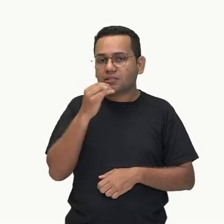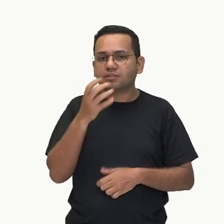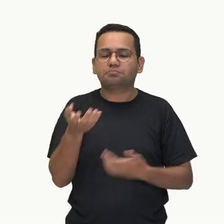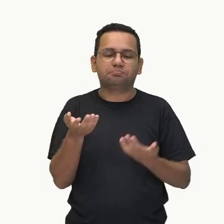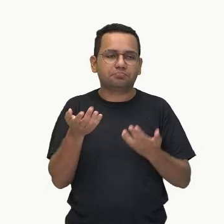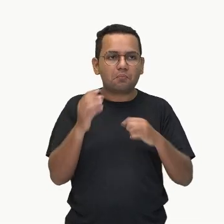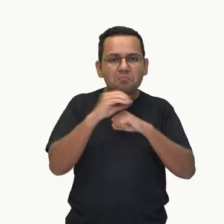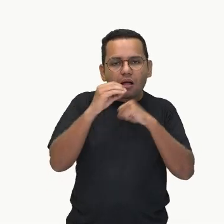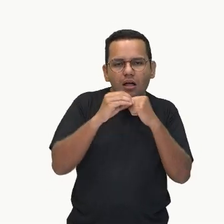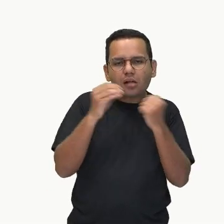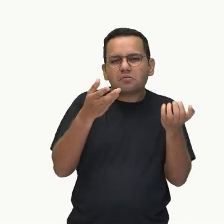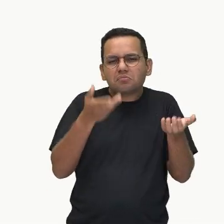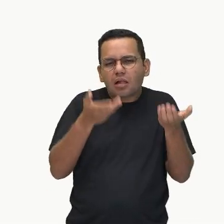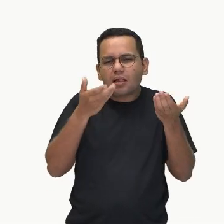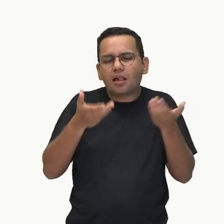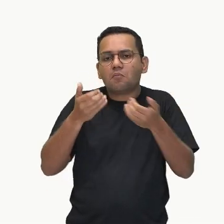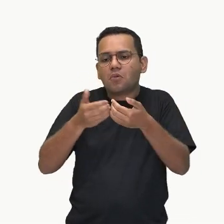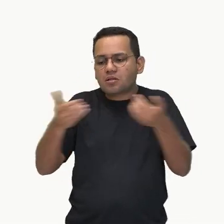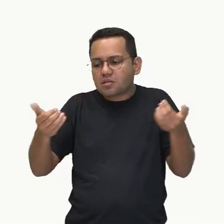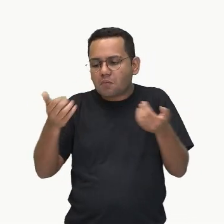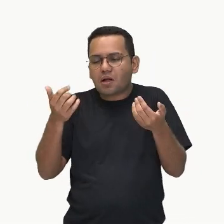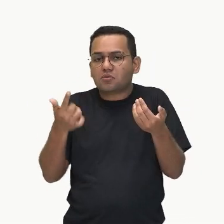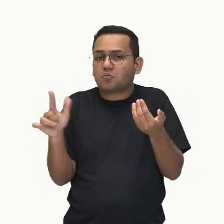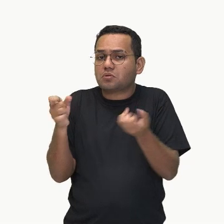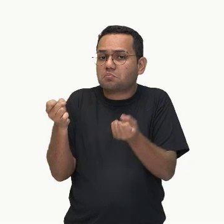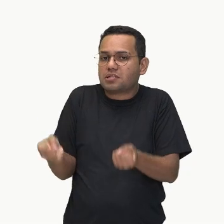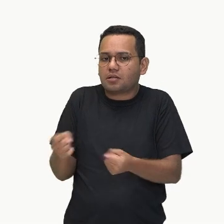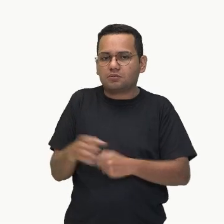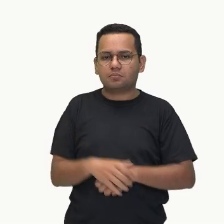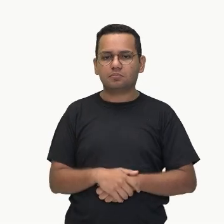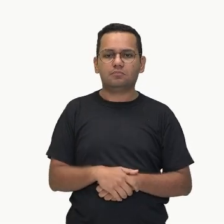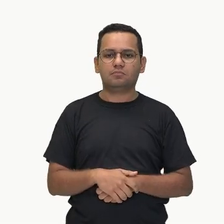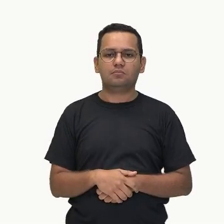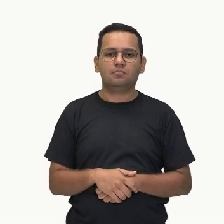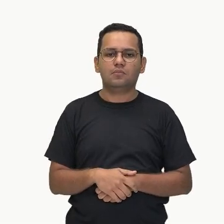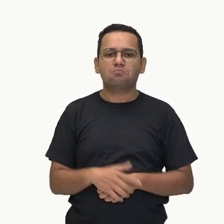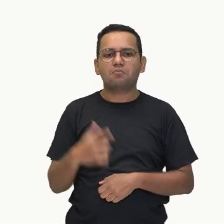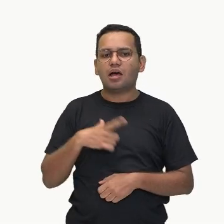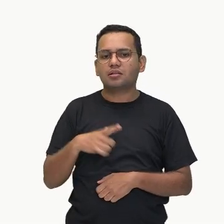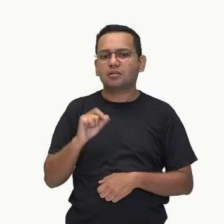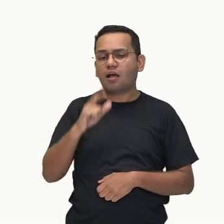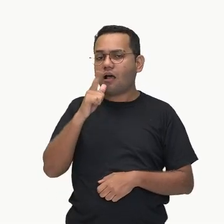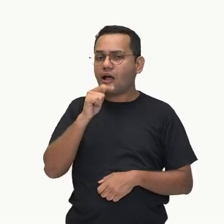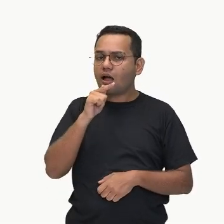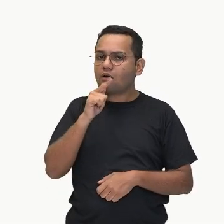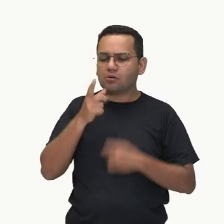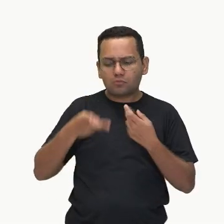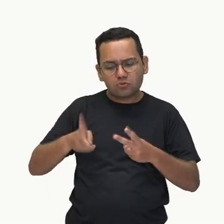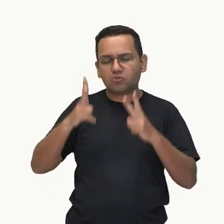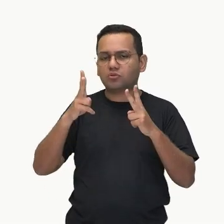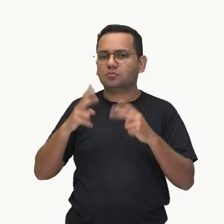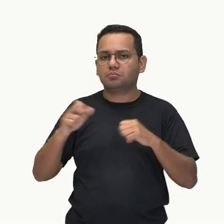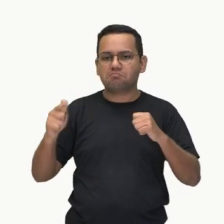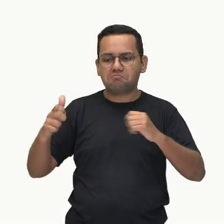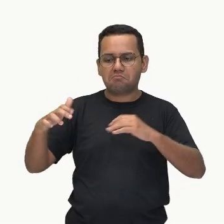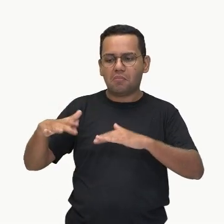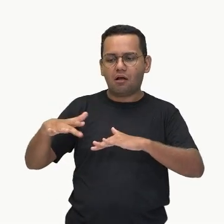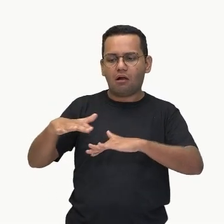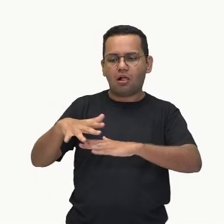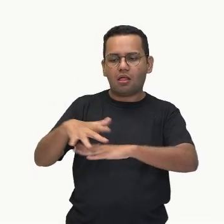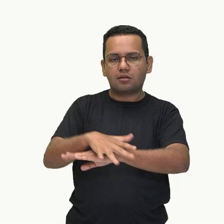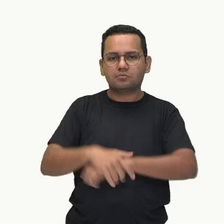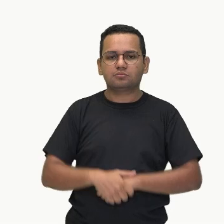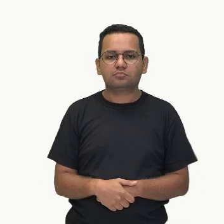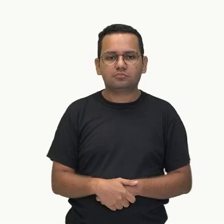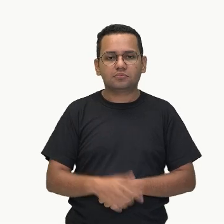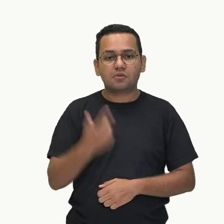partículas mais pesadas, geralmente na presença de água corrente. Nessa imagem que você está